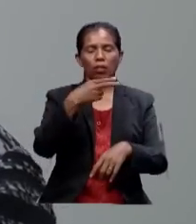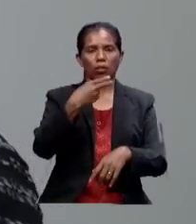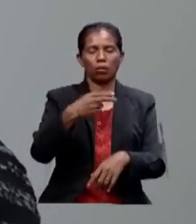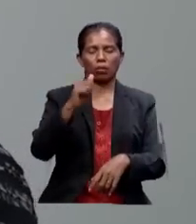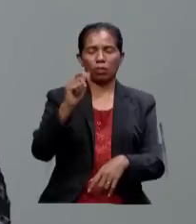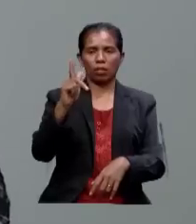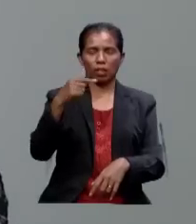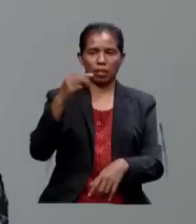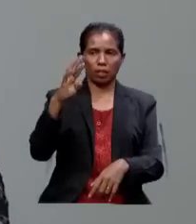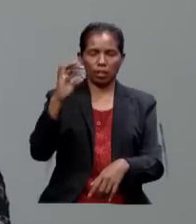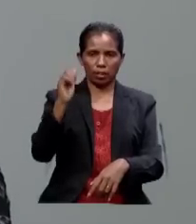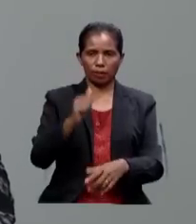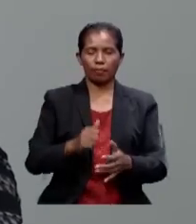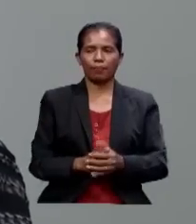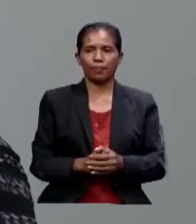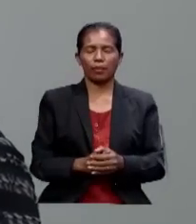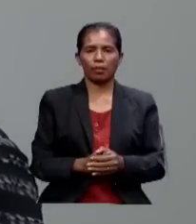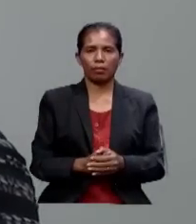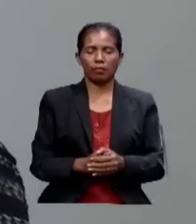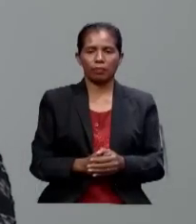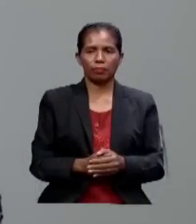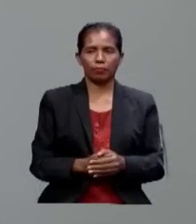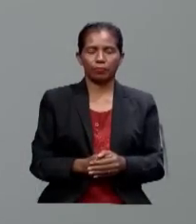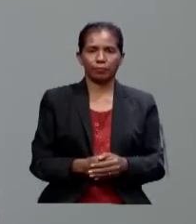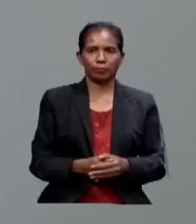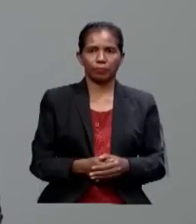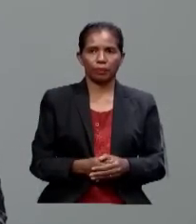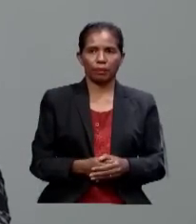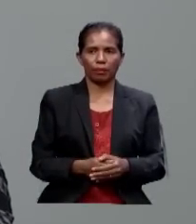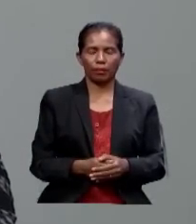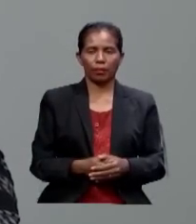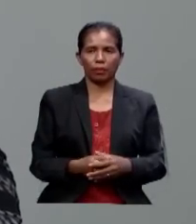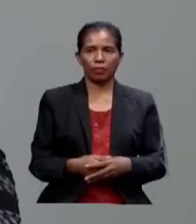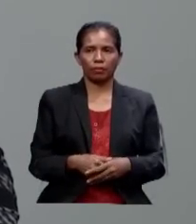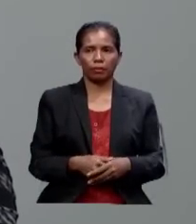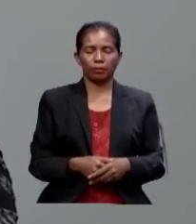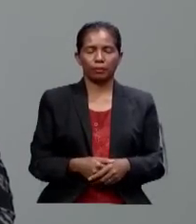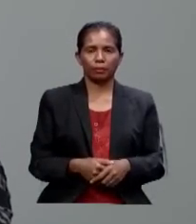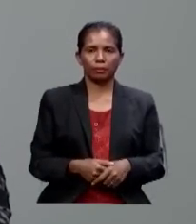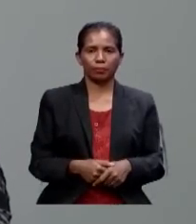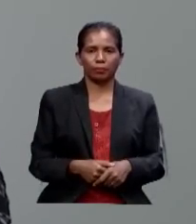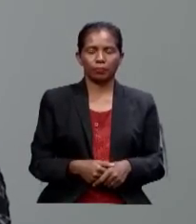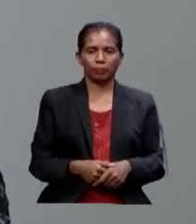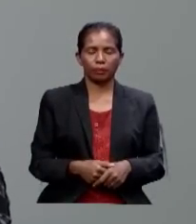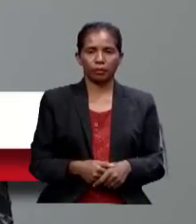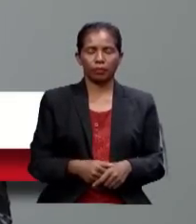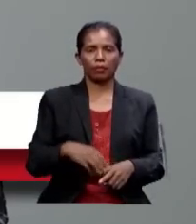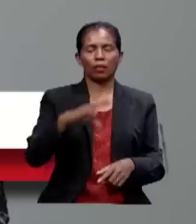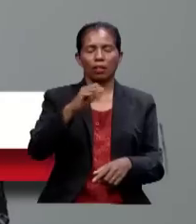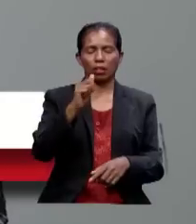of all, it is a great honor to be here and thank you for Mr. President to receiving me and to... Câmara